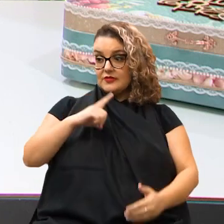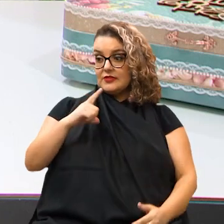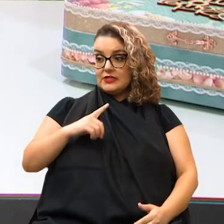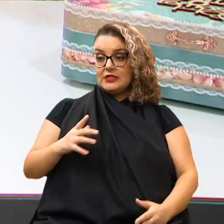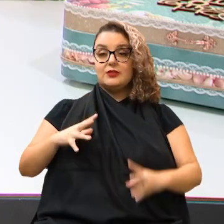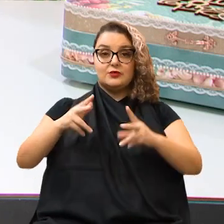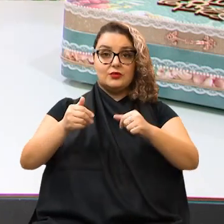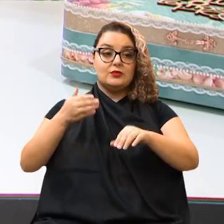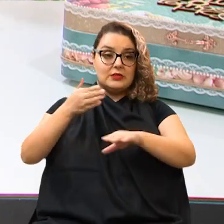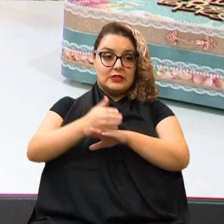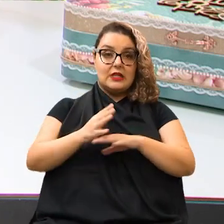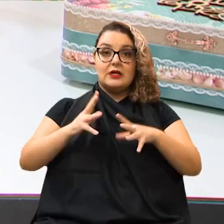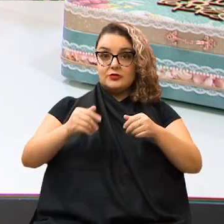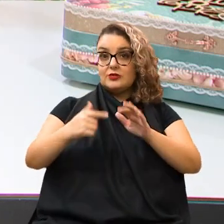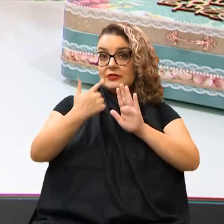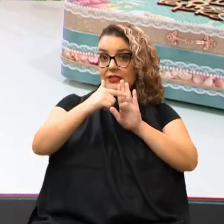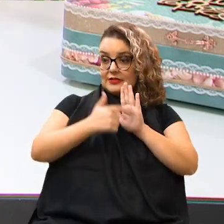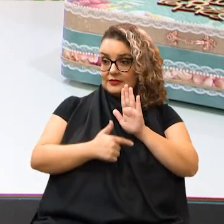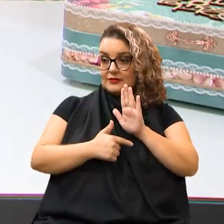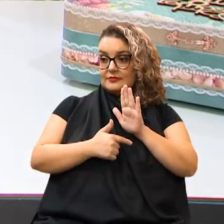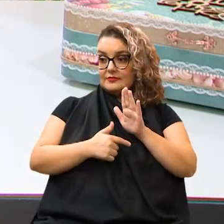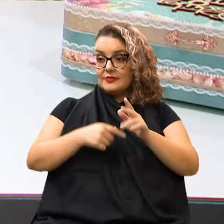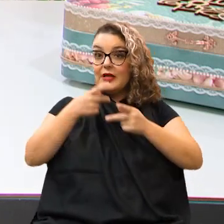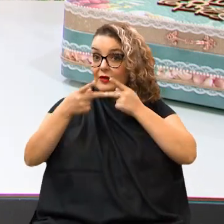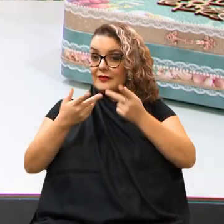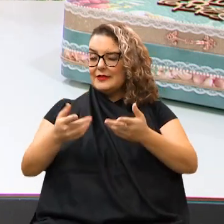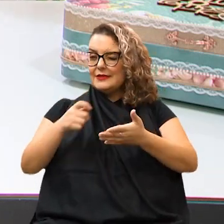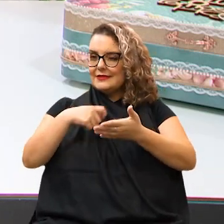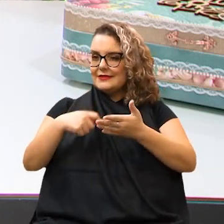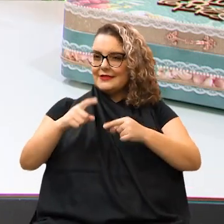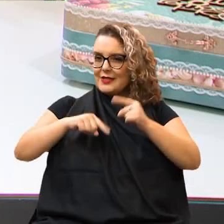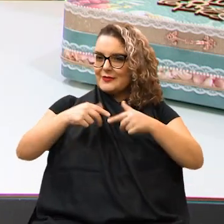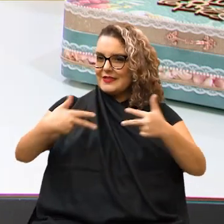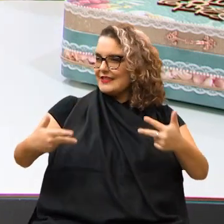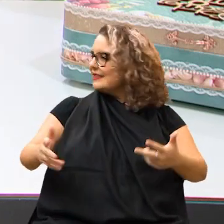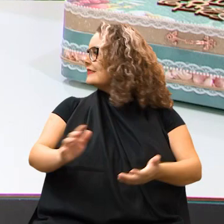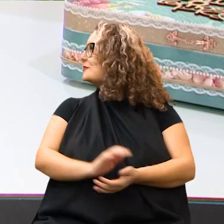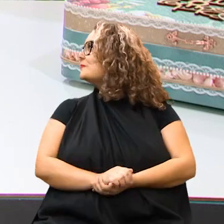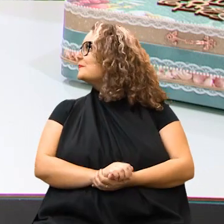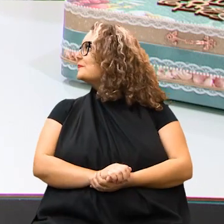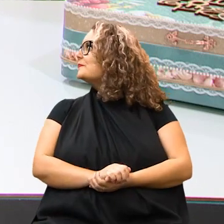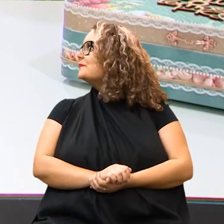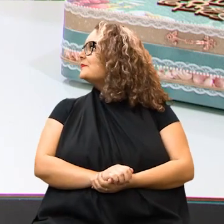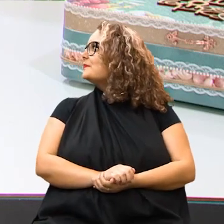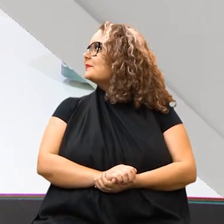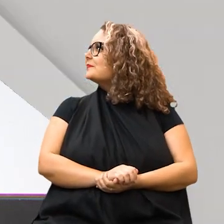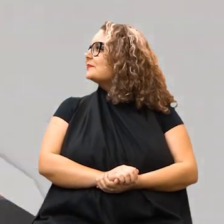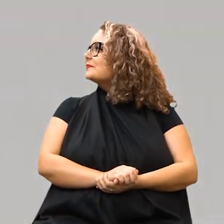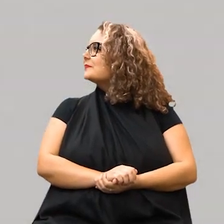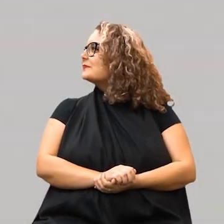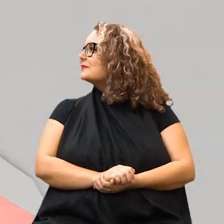Você Mesmo você vai ter todo o acesso a toda a lista. Falando nisso, anote os materiais.